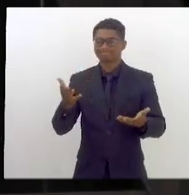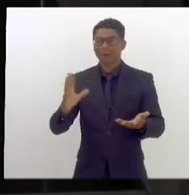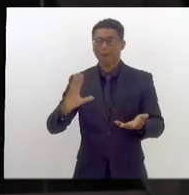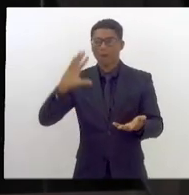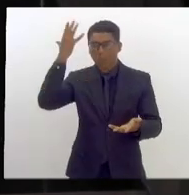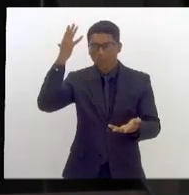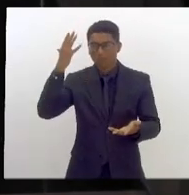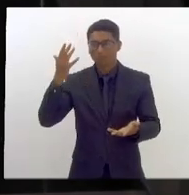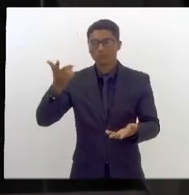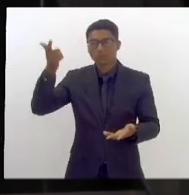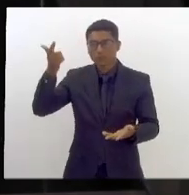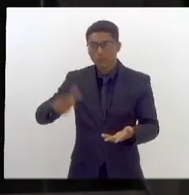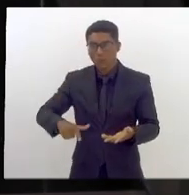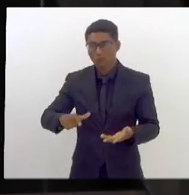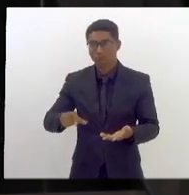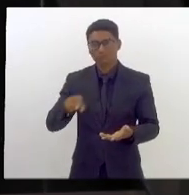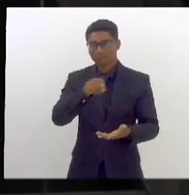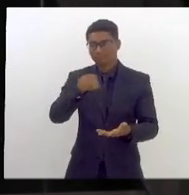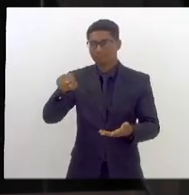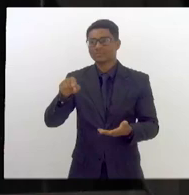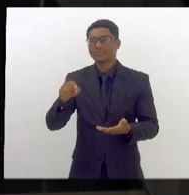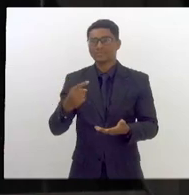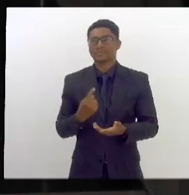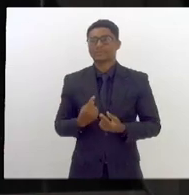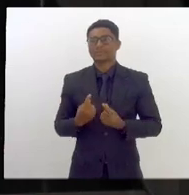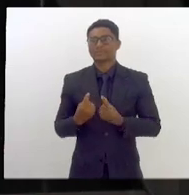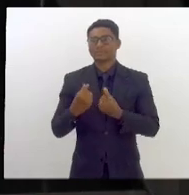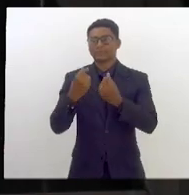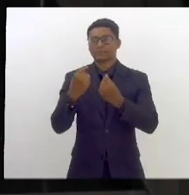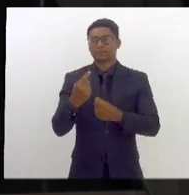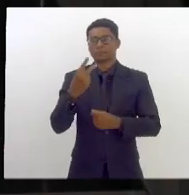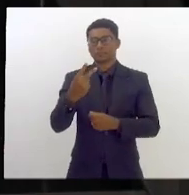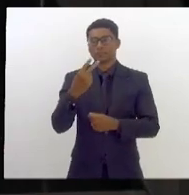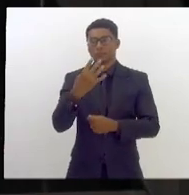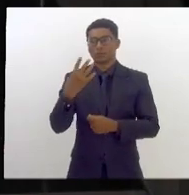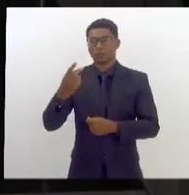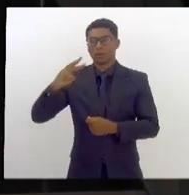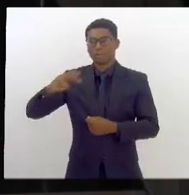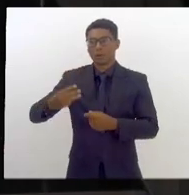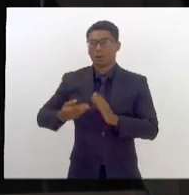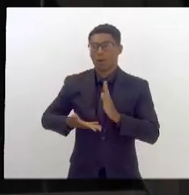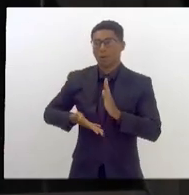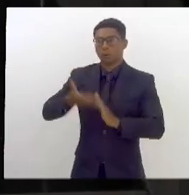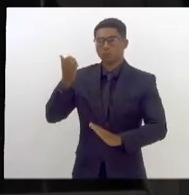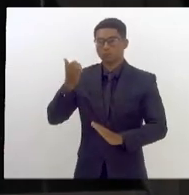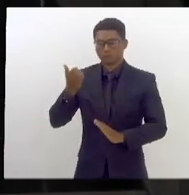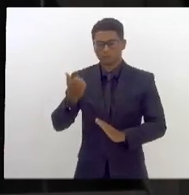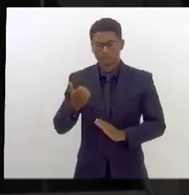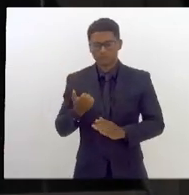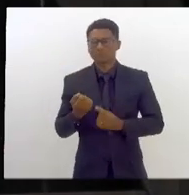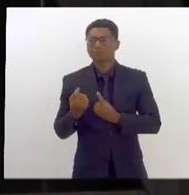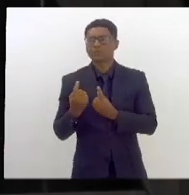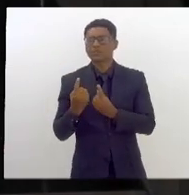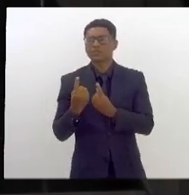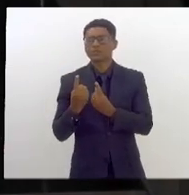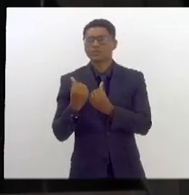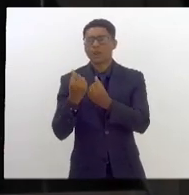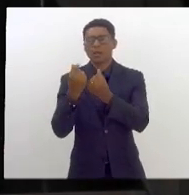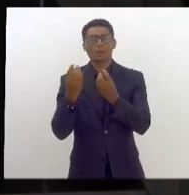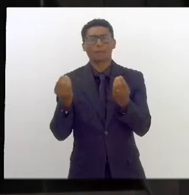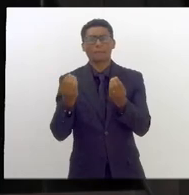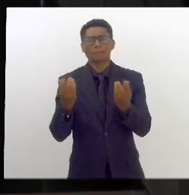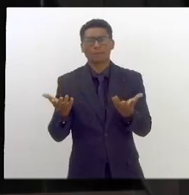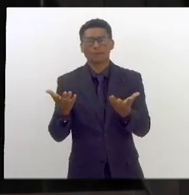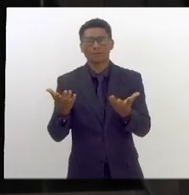de mais essa tunga de 244 milhões de reais para que serve esse recurso para que as